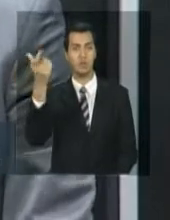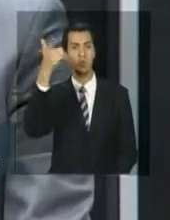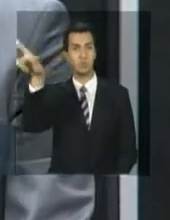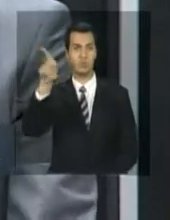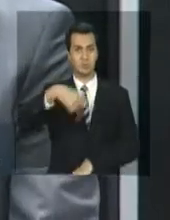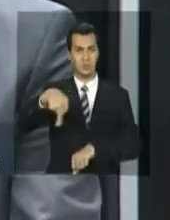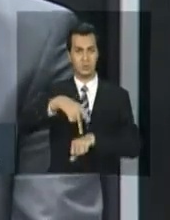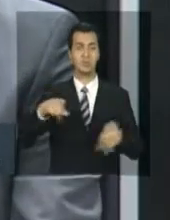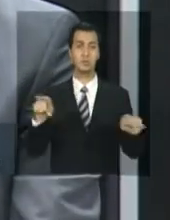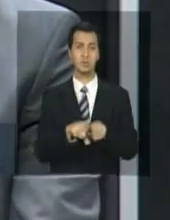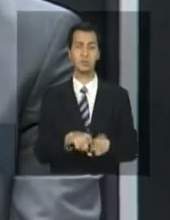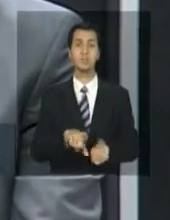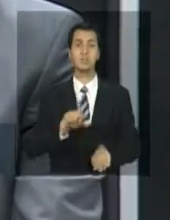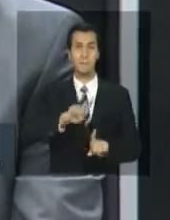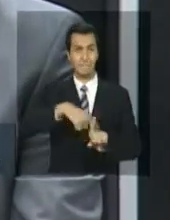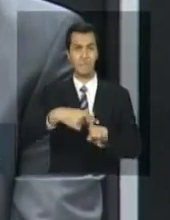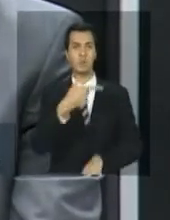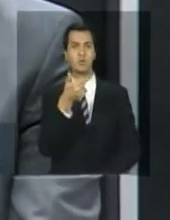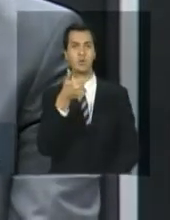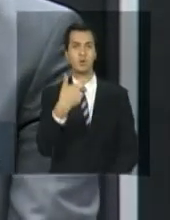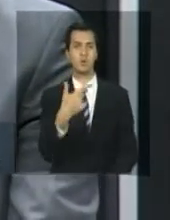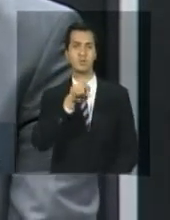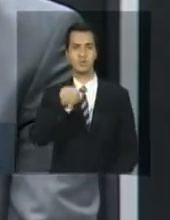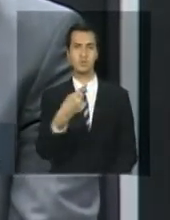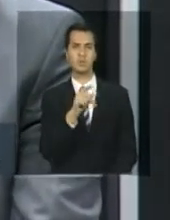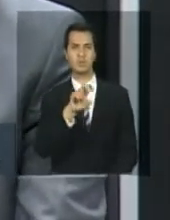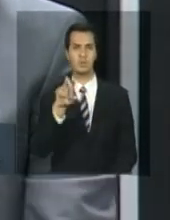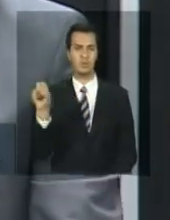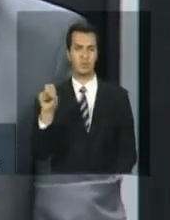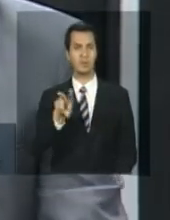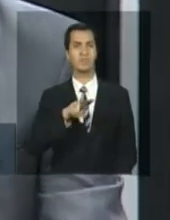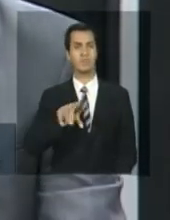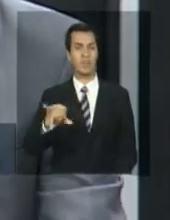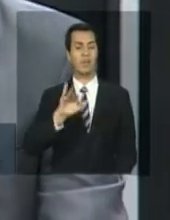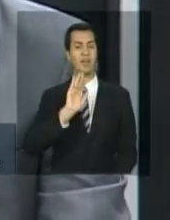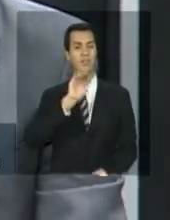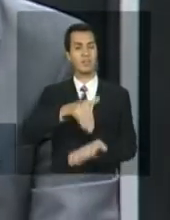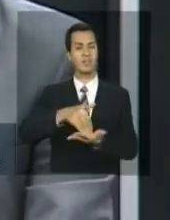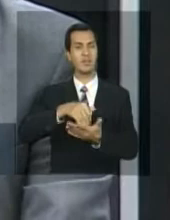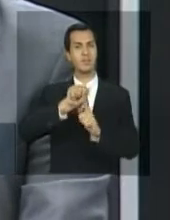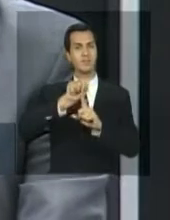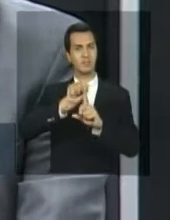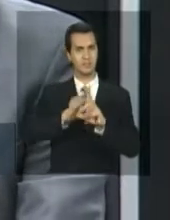outros 12.500 deverão fazê-lo até o primeiro trimestre.